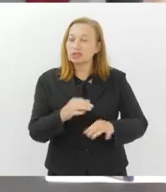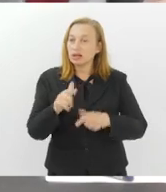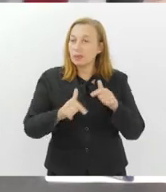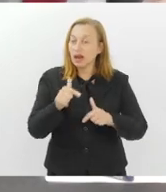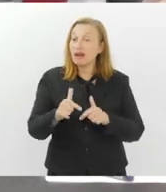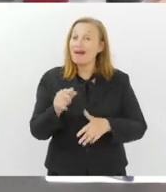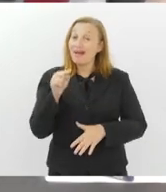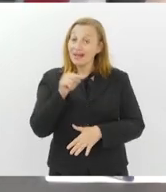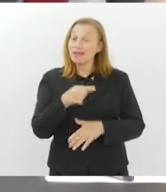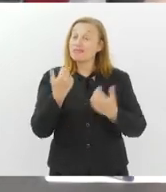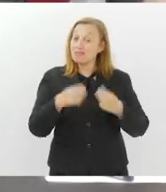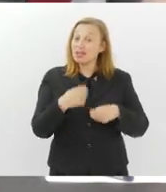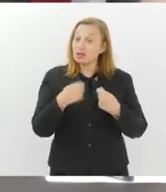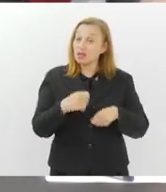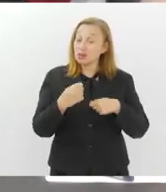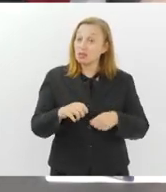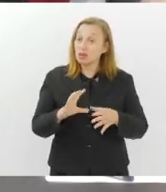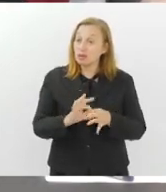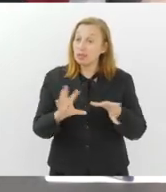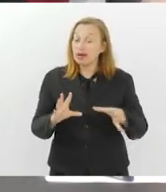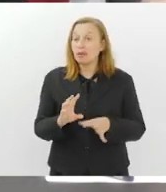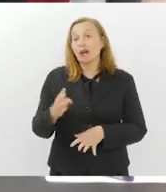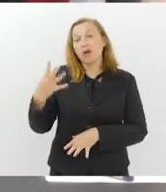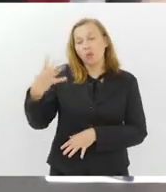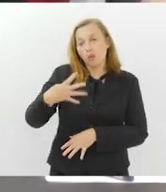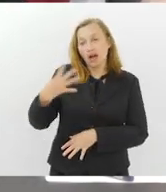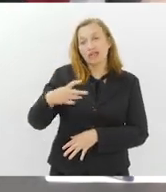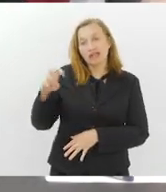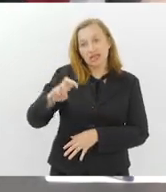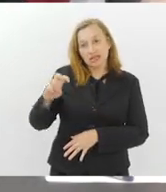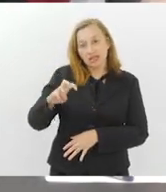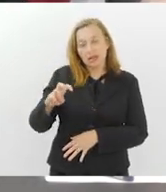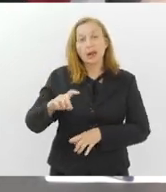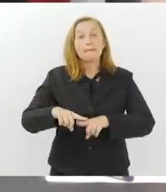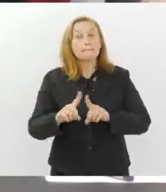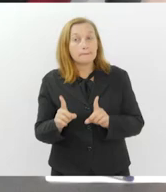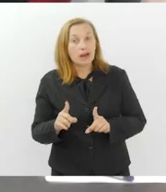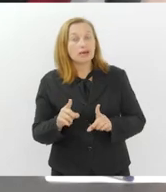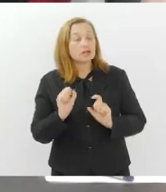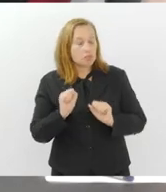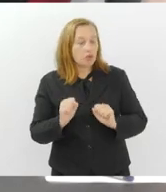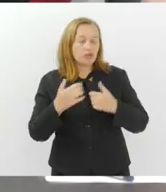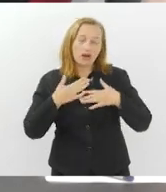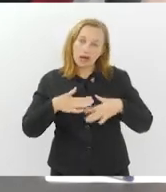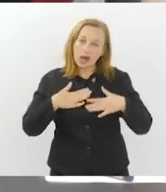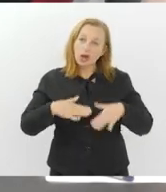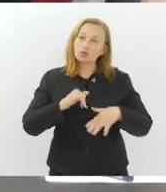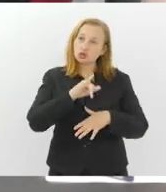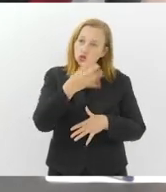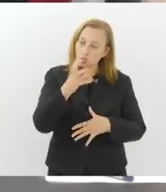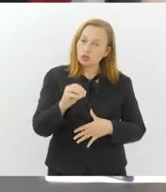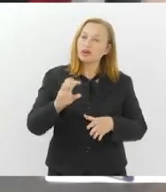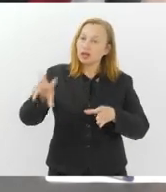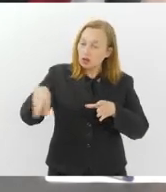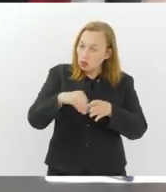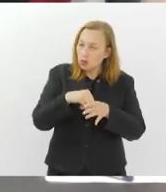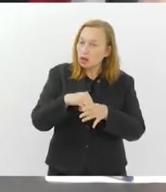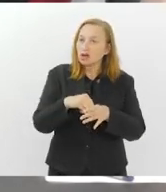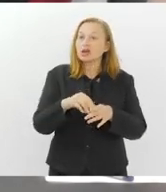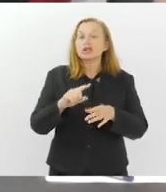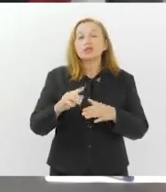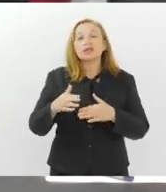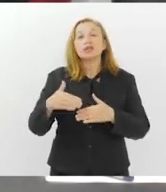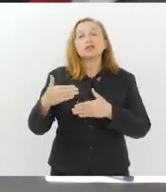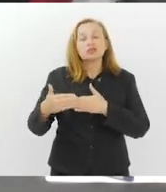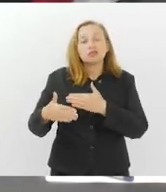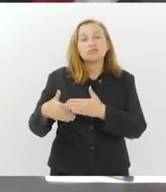gente precisou deliberar para a quarta e quinta reunião ordinária. Mas pode ficar tranquilo, Júlio, que a gente vai incluir na sequência